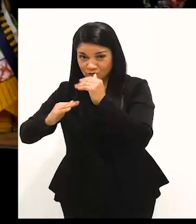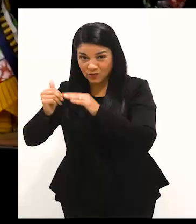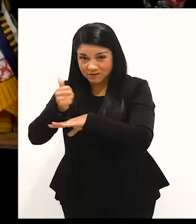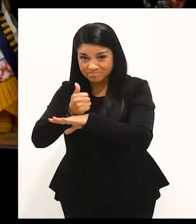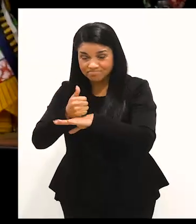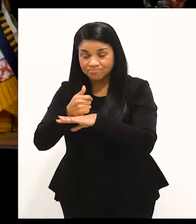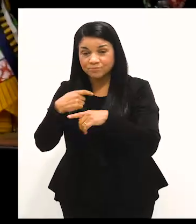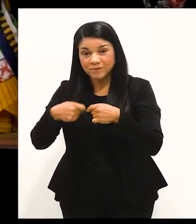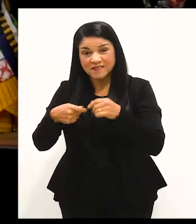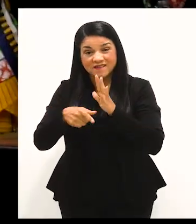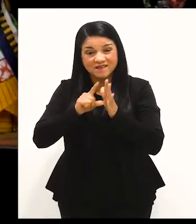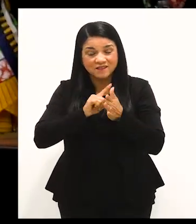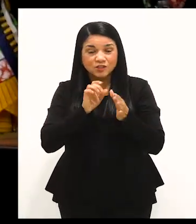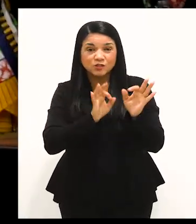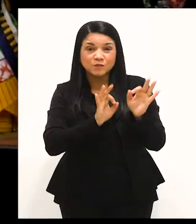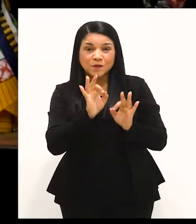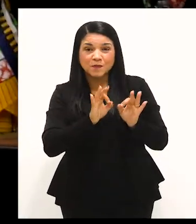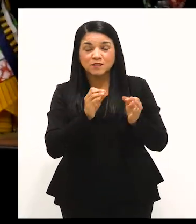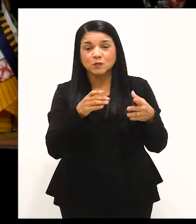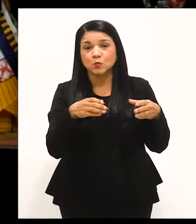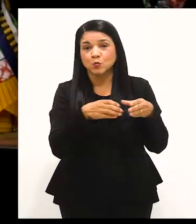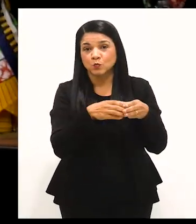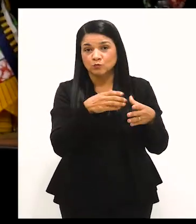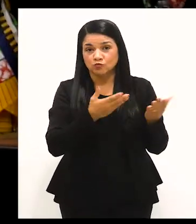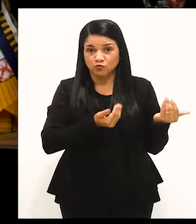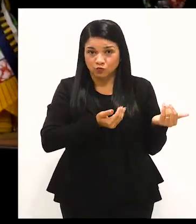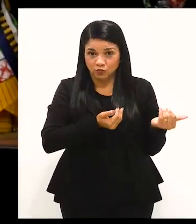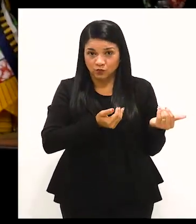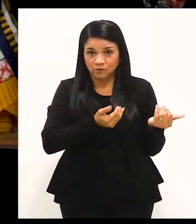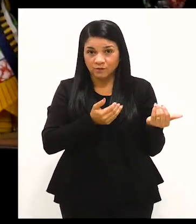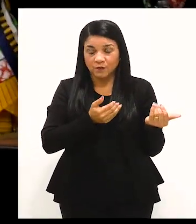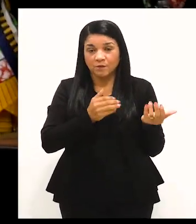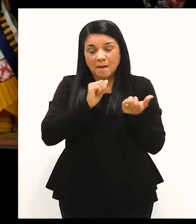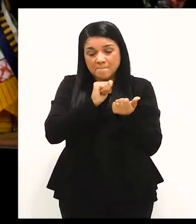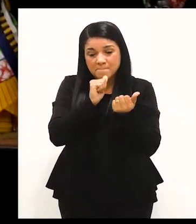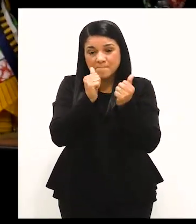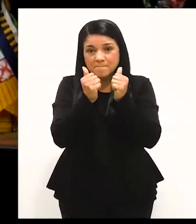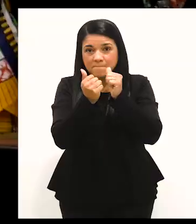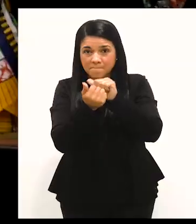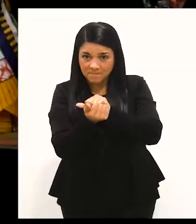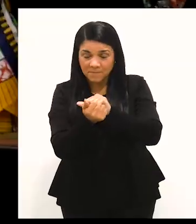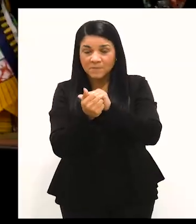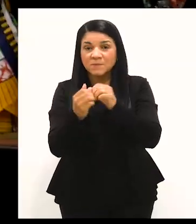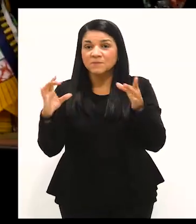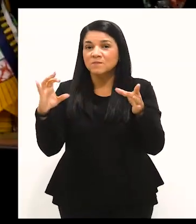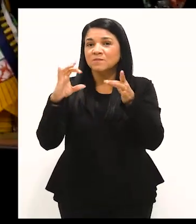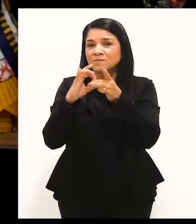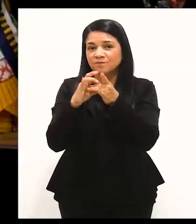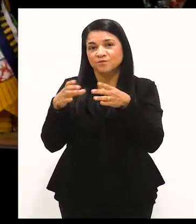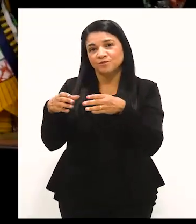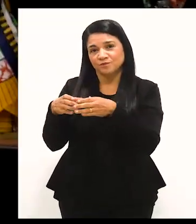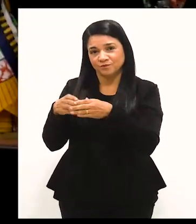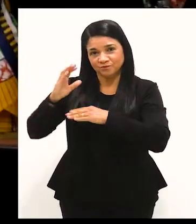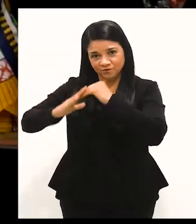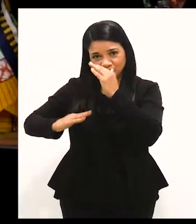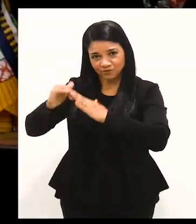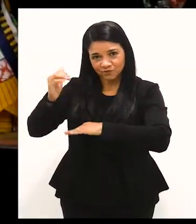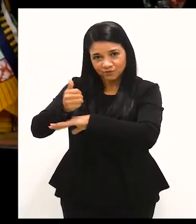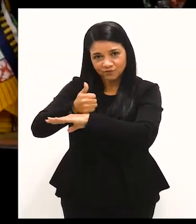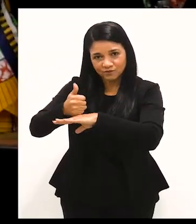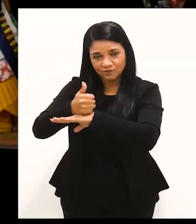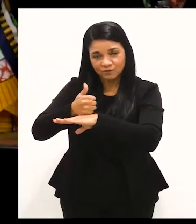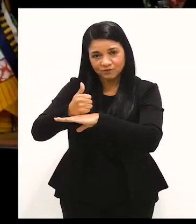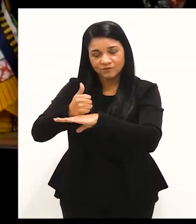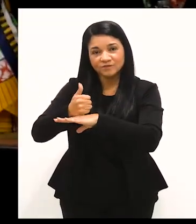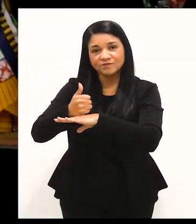delicado até, porque você tem que ter uma preparação para esses jovens, para eles adequarem, né, junto aos outros profissionais que já vêm